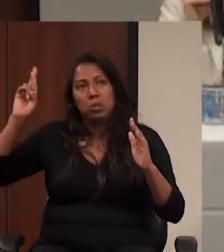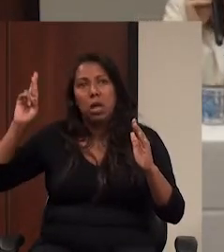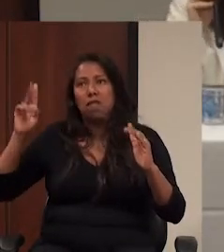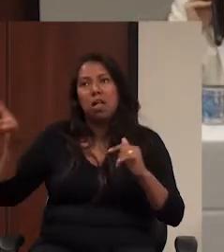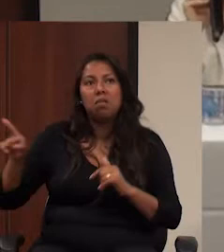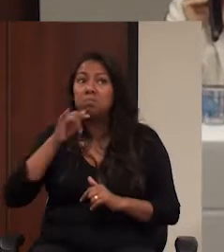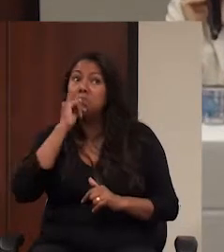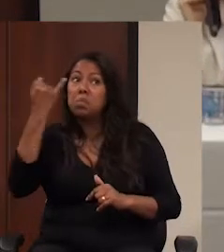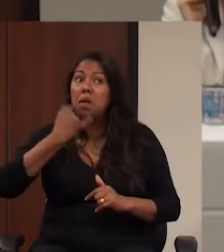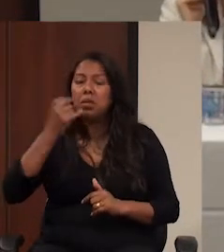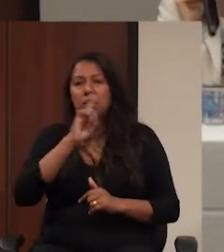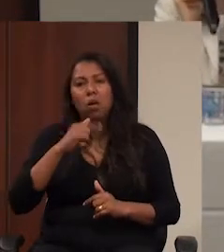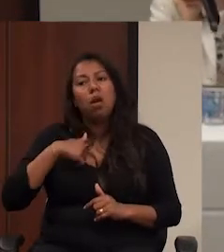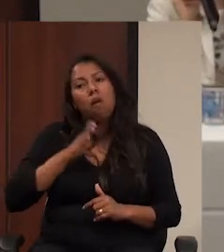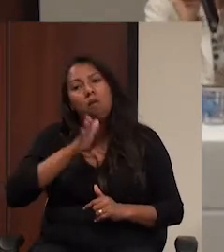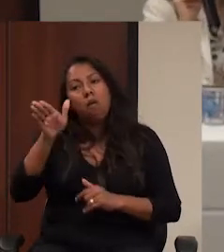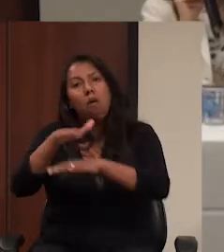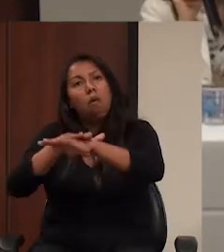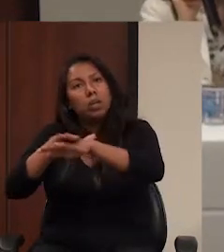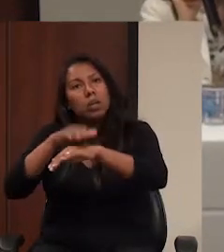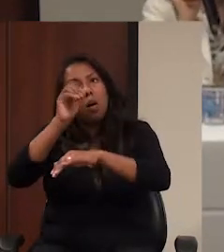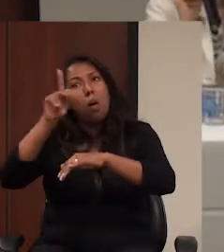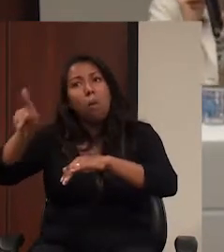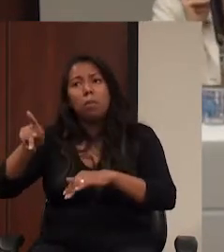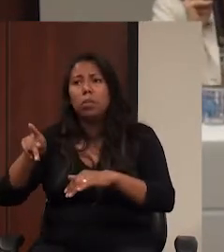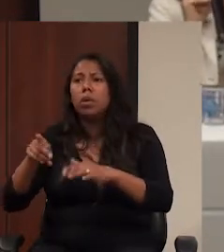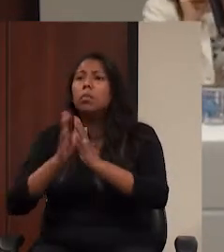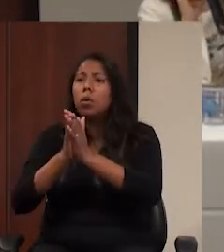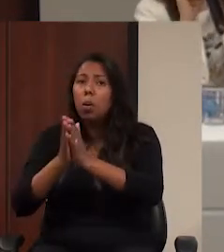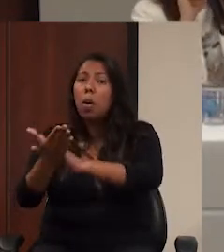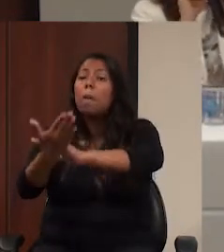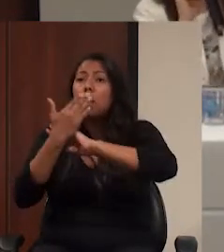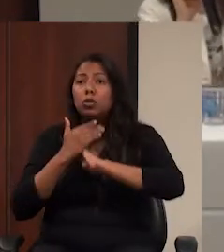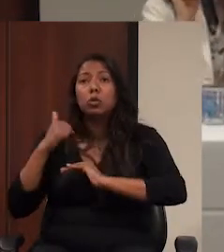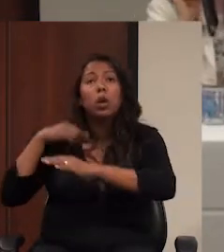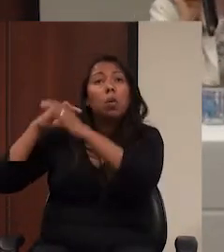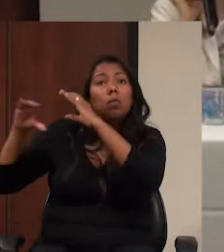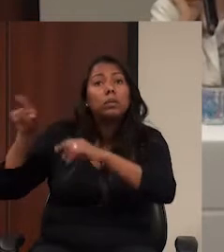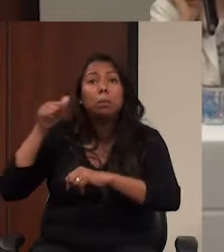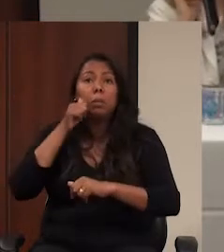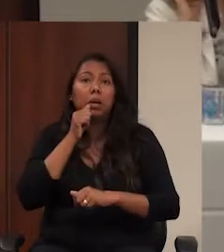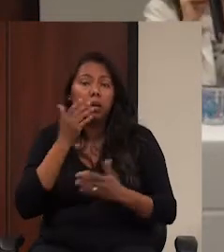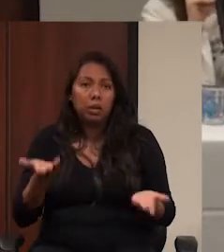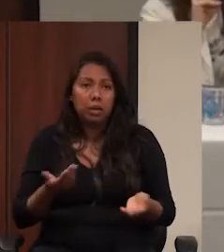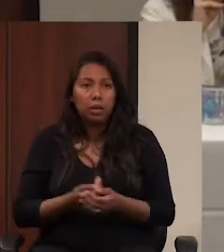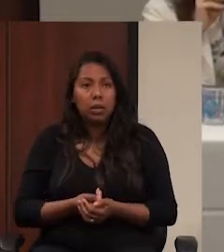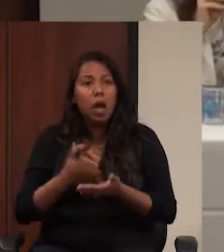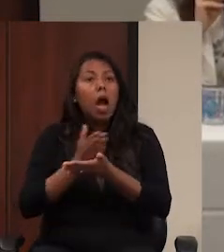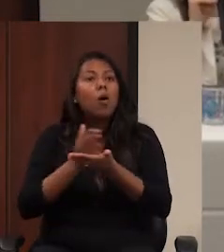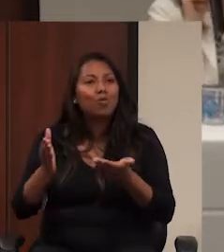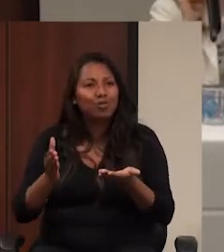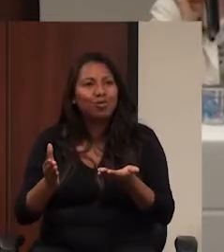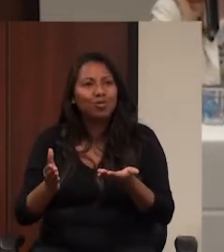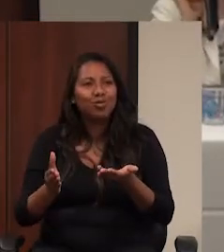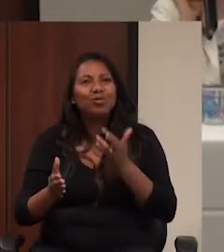eu vou falar com o meu ombudsman pessoal, pedir para ele dialogar, me ajudar no diálogo com a minha mãe, para que eu possa morar sozinha. Alguns resultados também